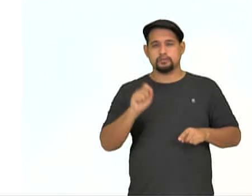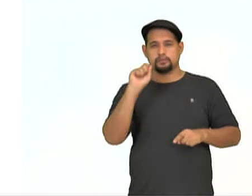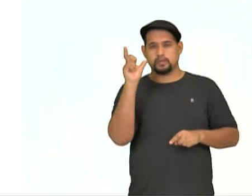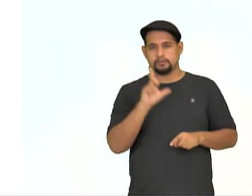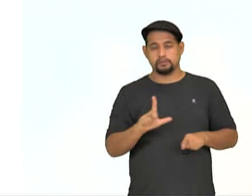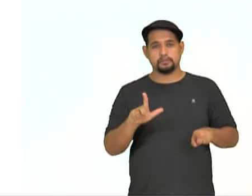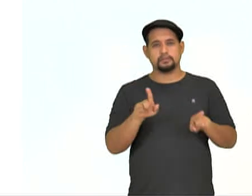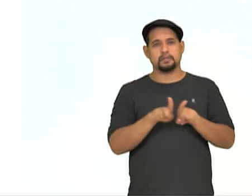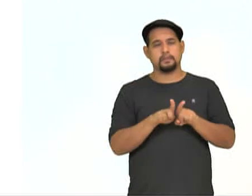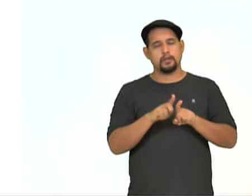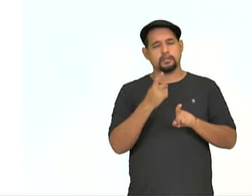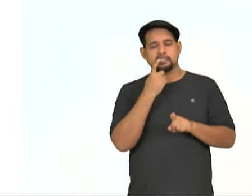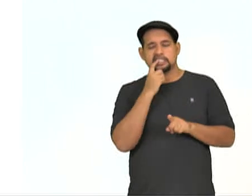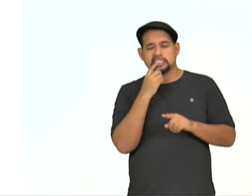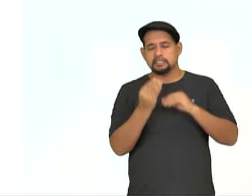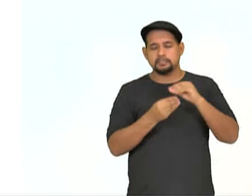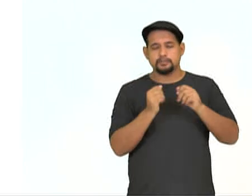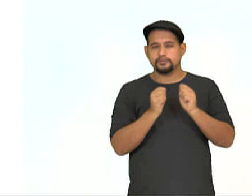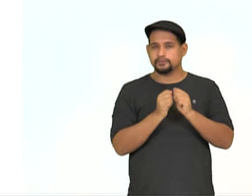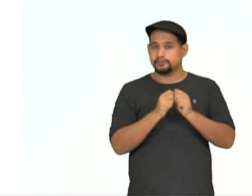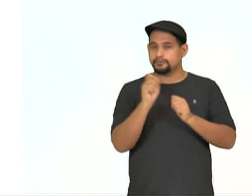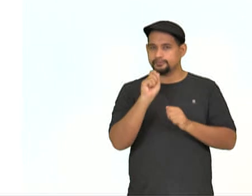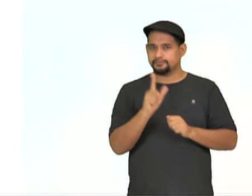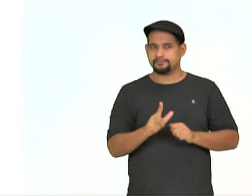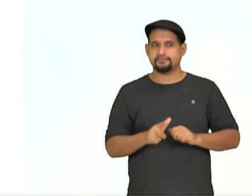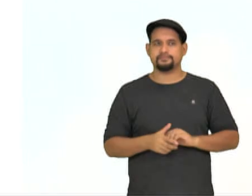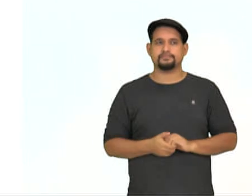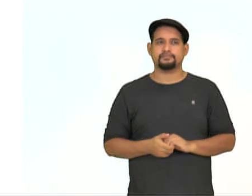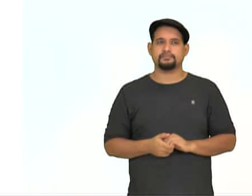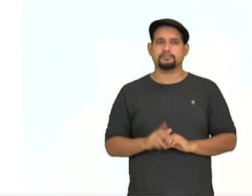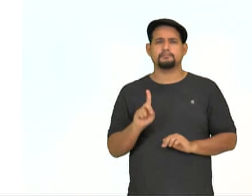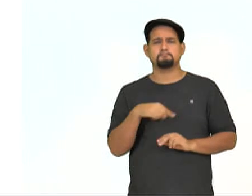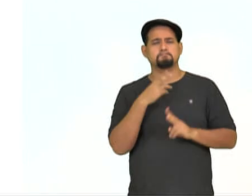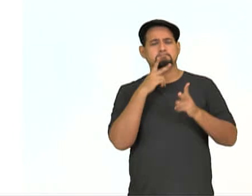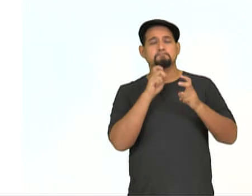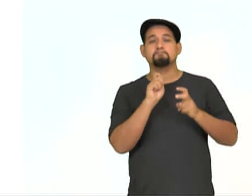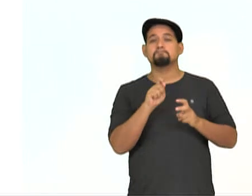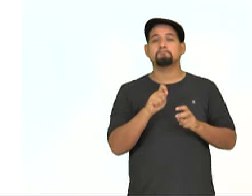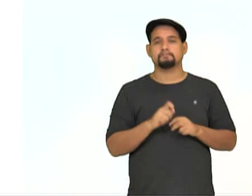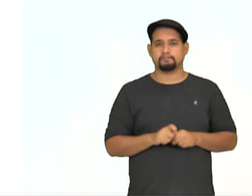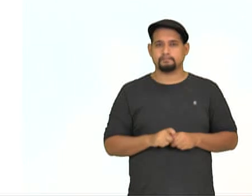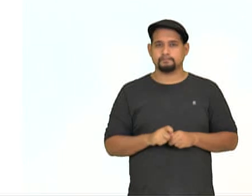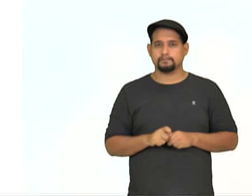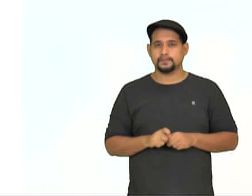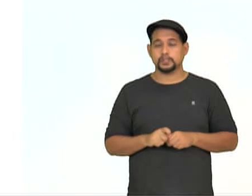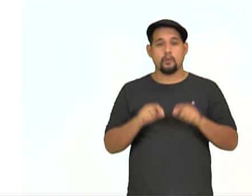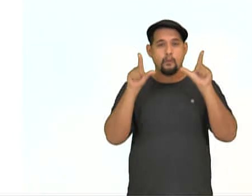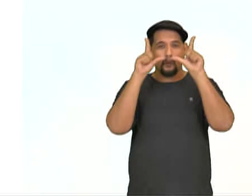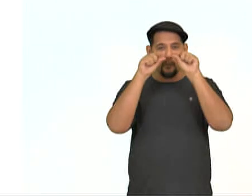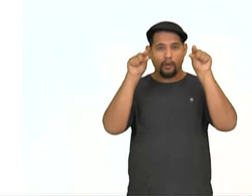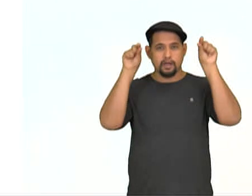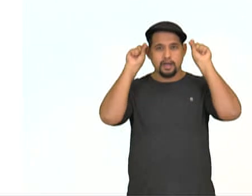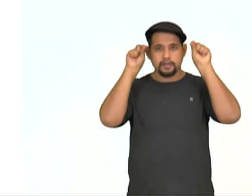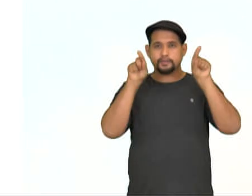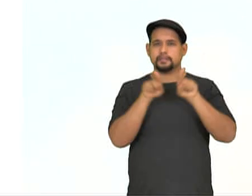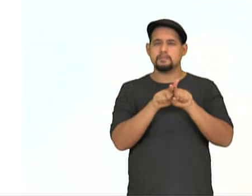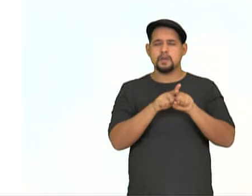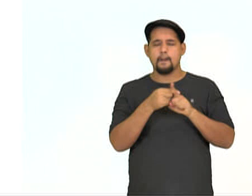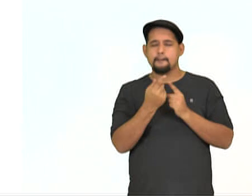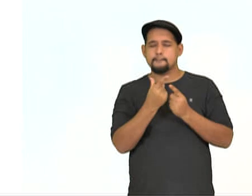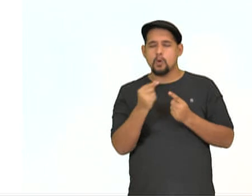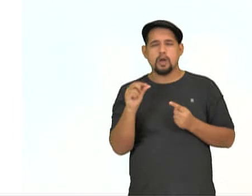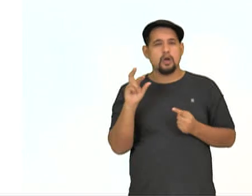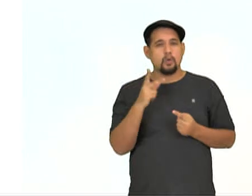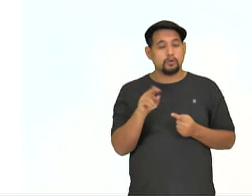contraste exatamente do dourado com o azul. E nós vemos a questão do grego. Grego também aqui um afresco, poucas coisas